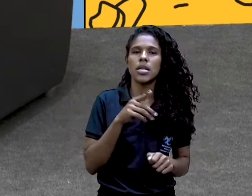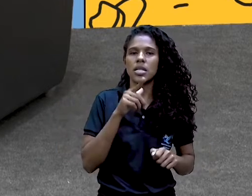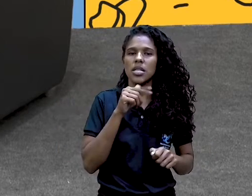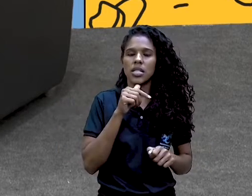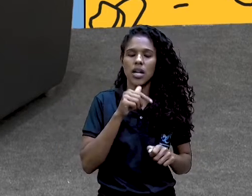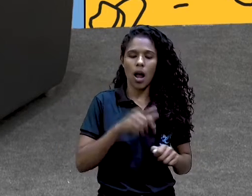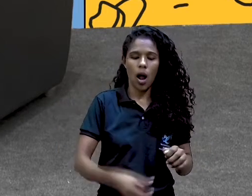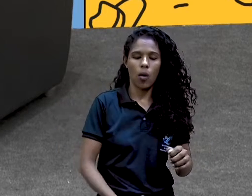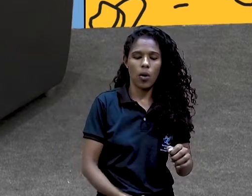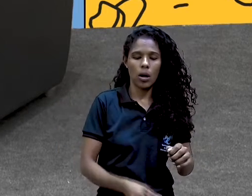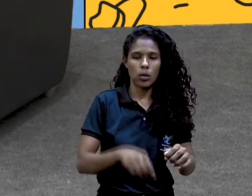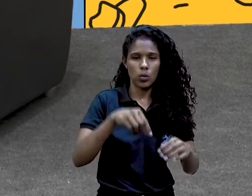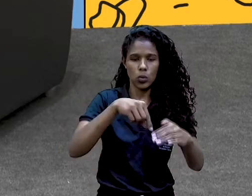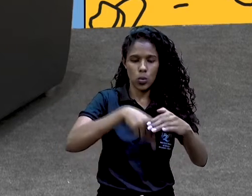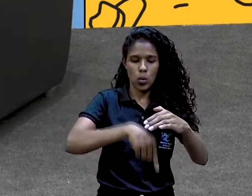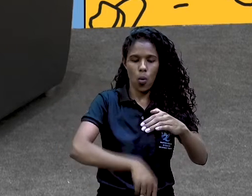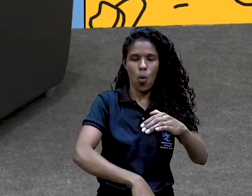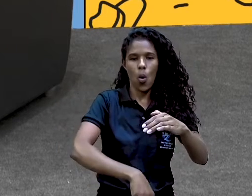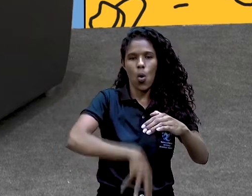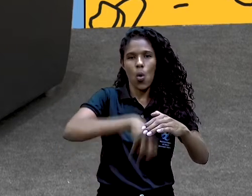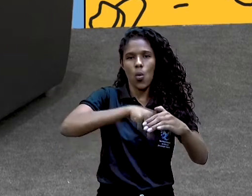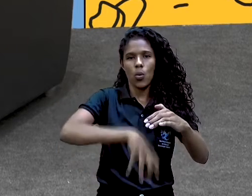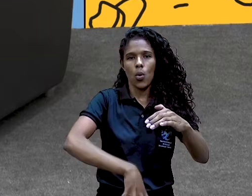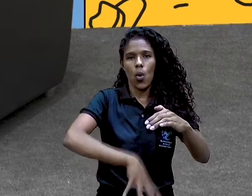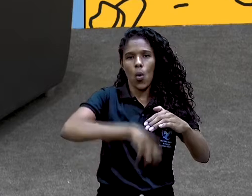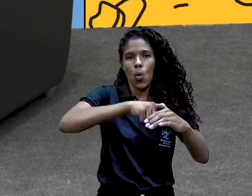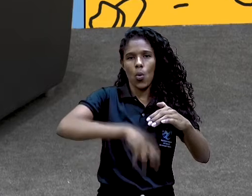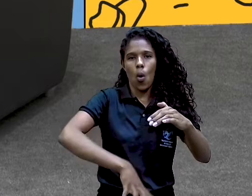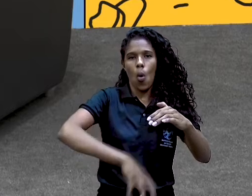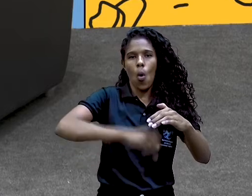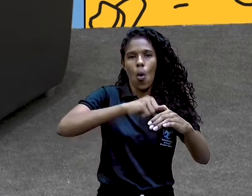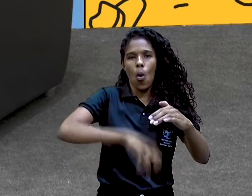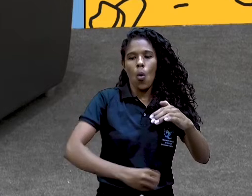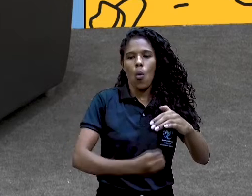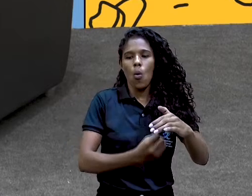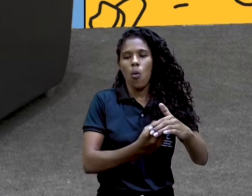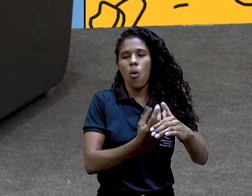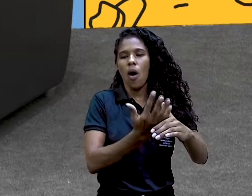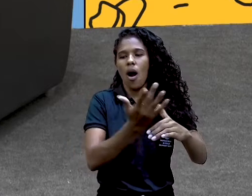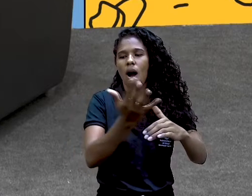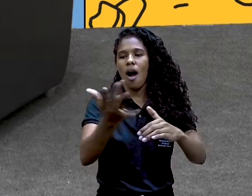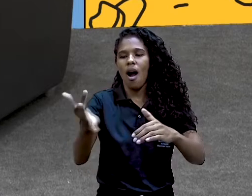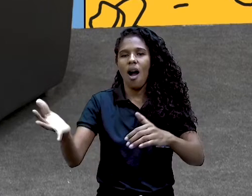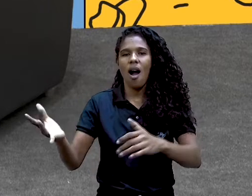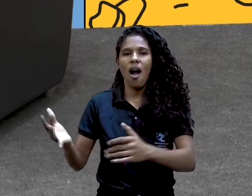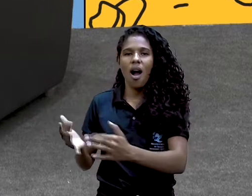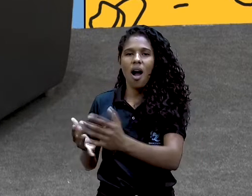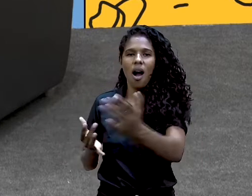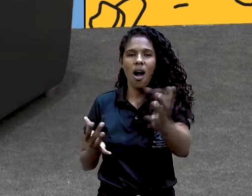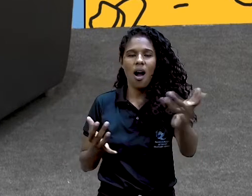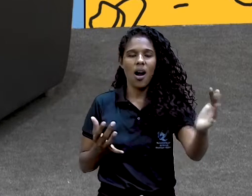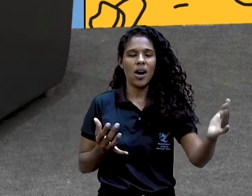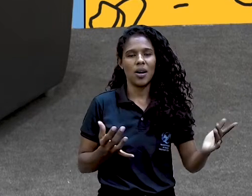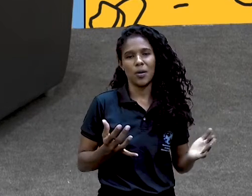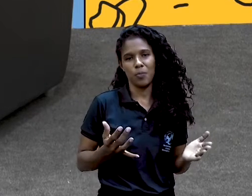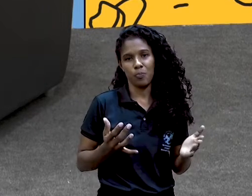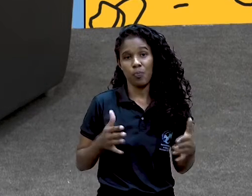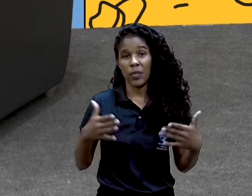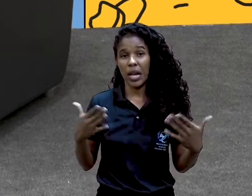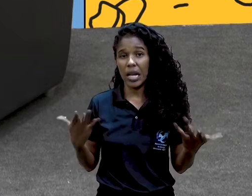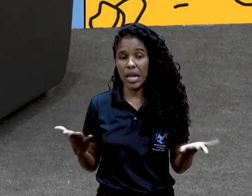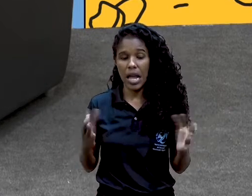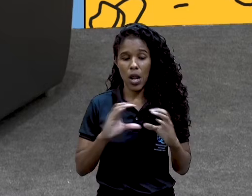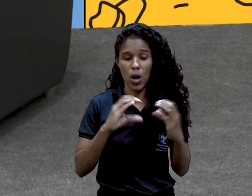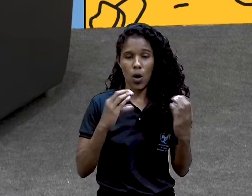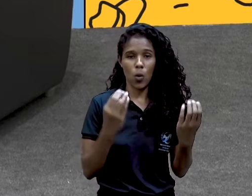trazer aqui para cima e irrigar a plantação da comunidade dele. Hoje o William Cancoamba é um adulto, mas ele começou a fazer isso